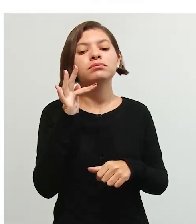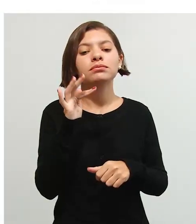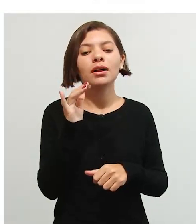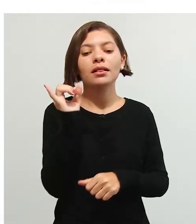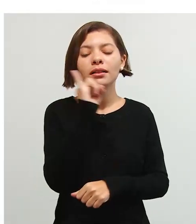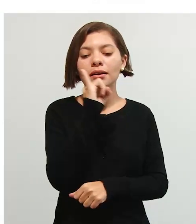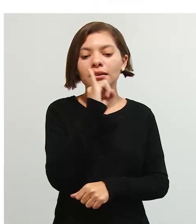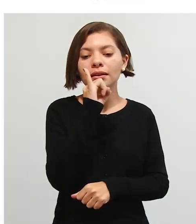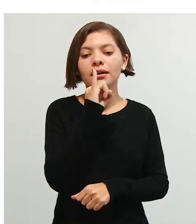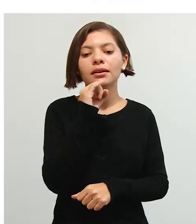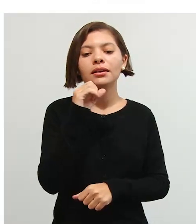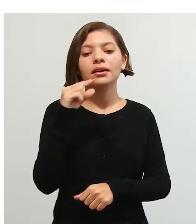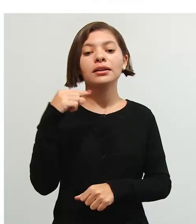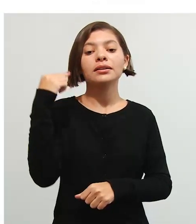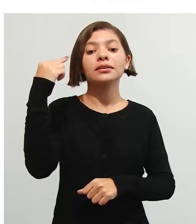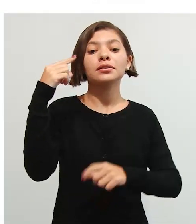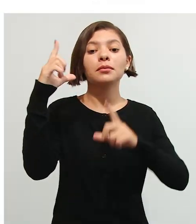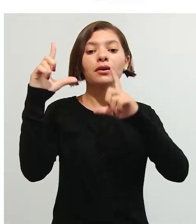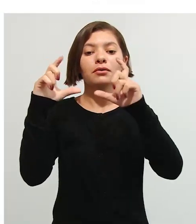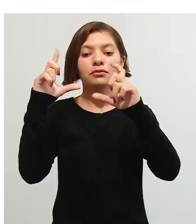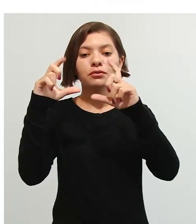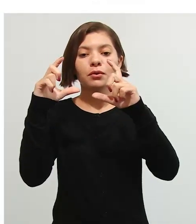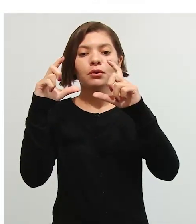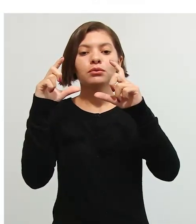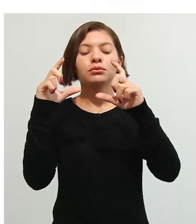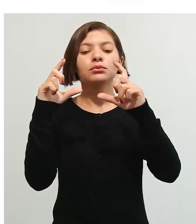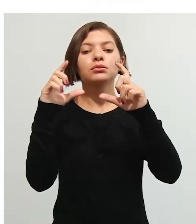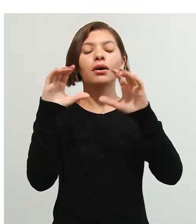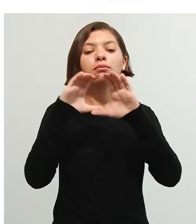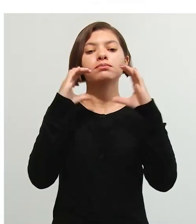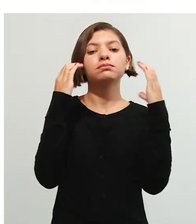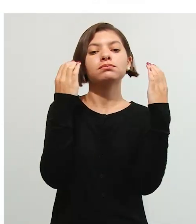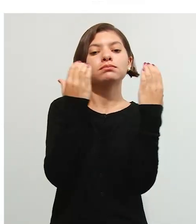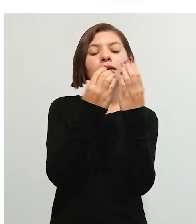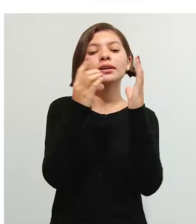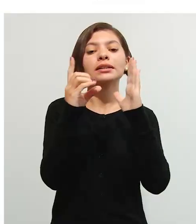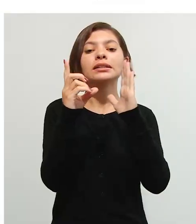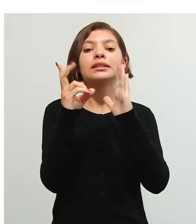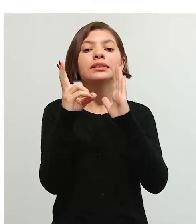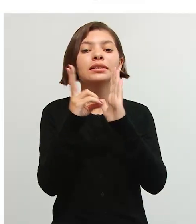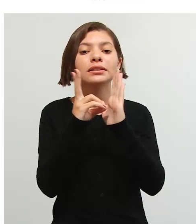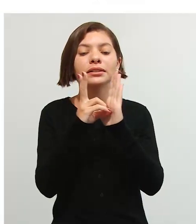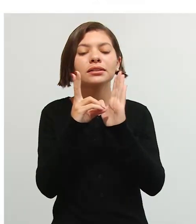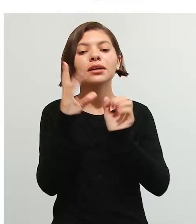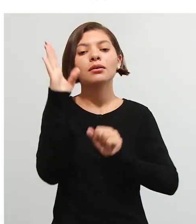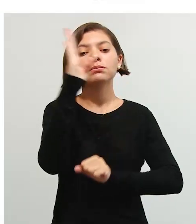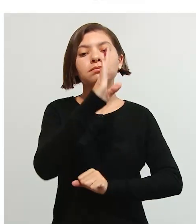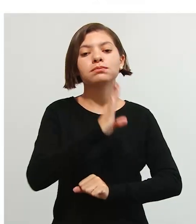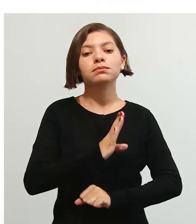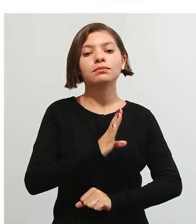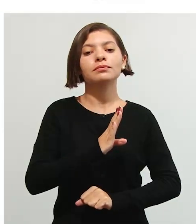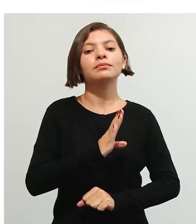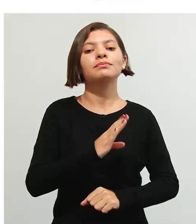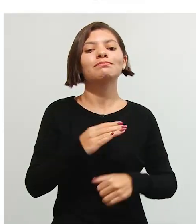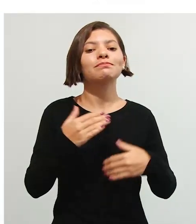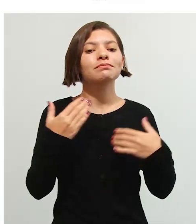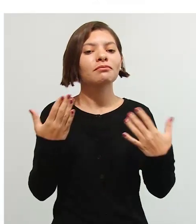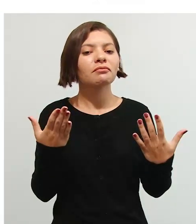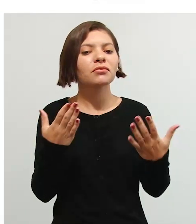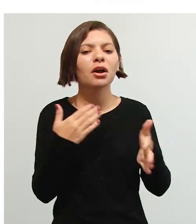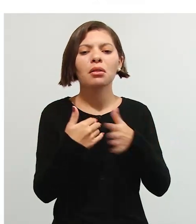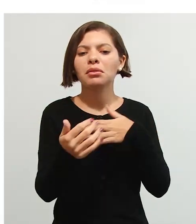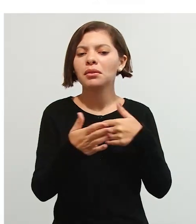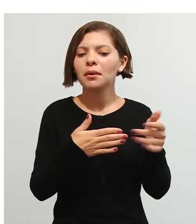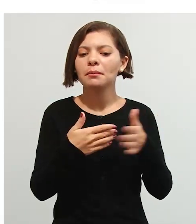Emília, e esta aqui é uma comunidade indígena brasileira. Então, aqui é para a gente dizer